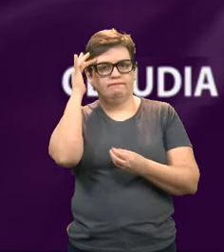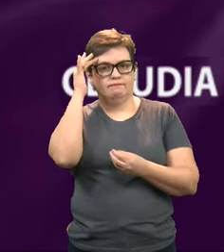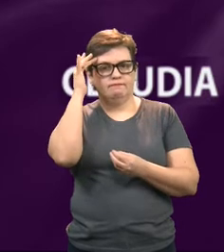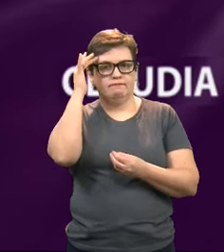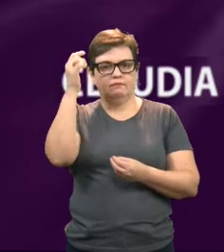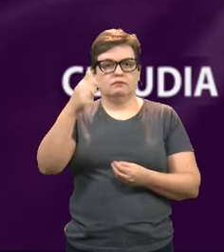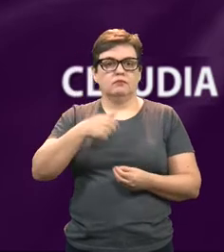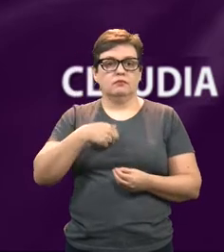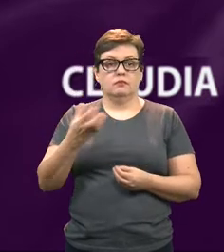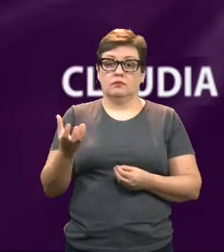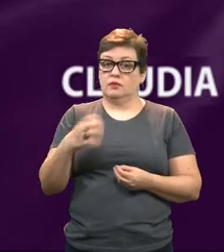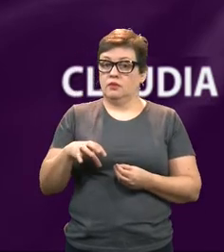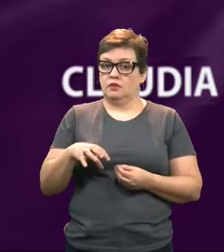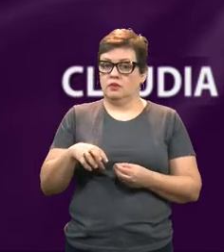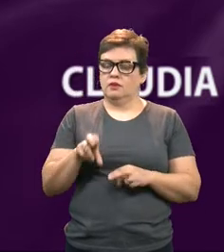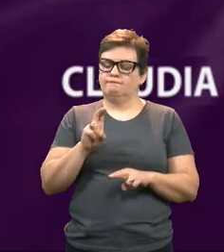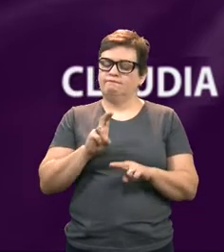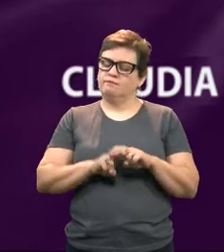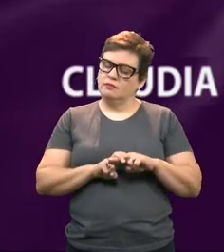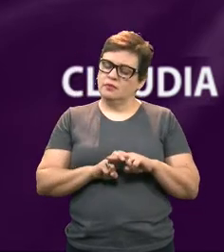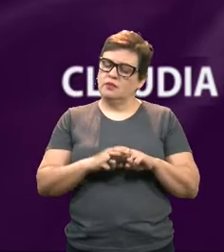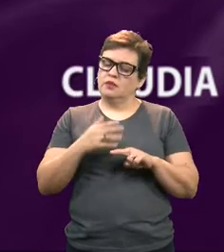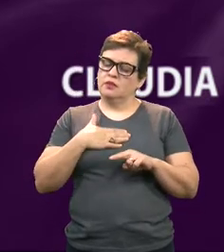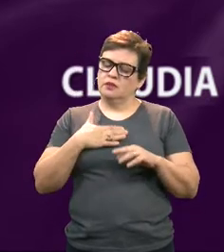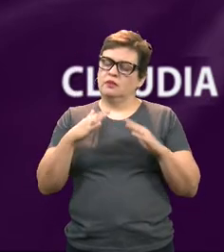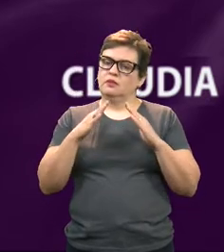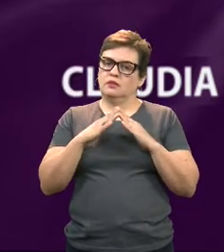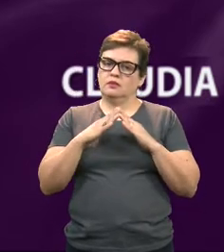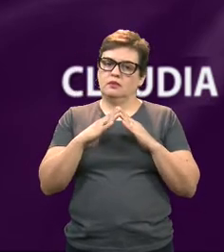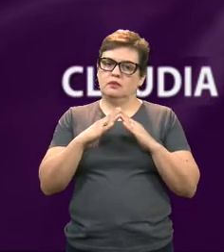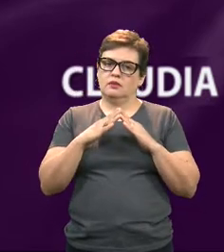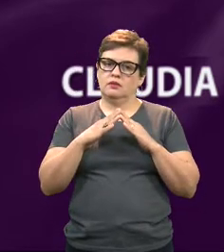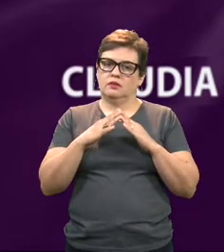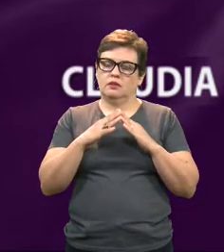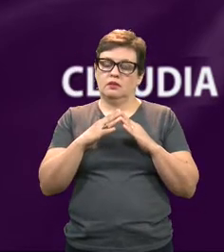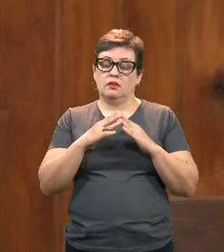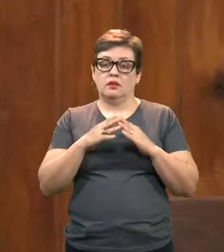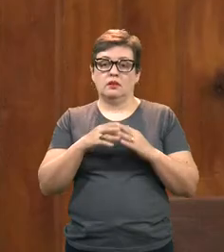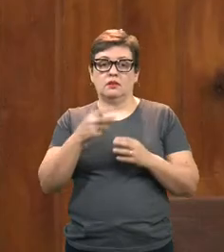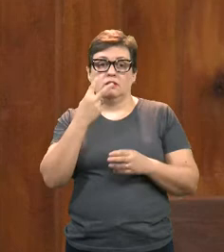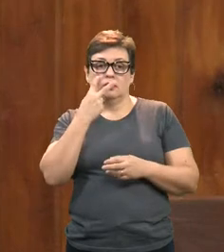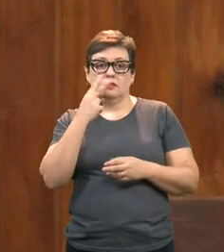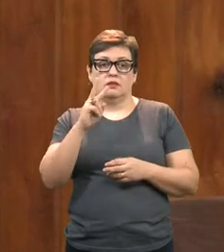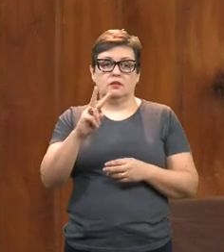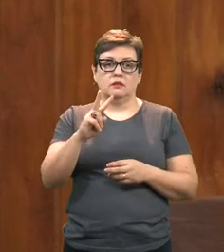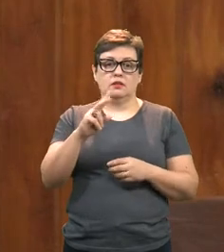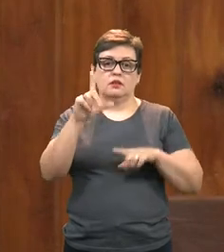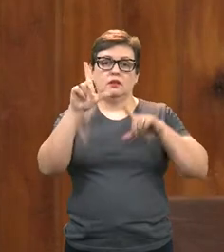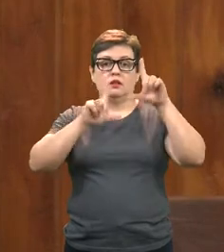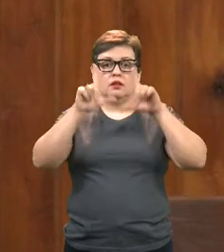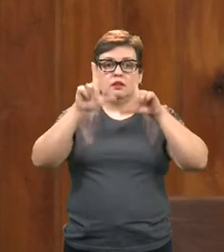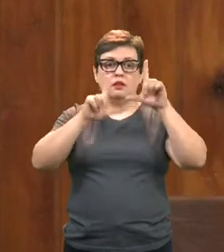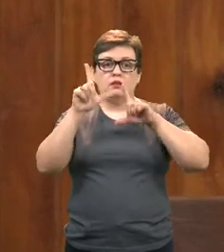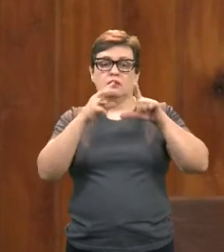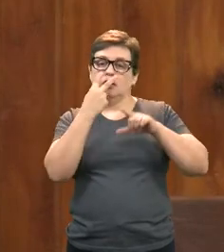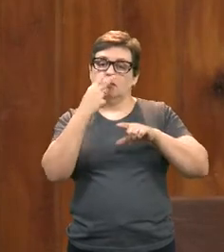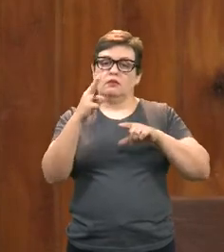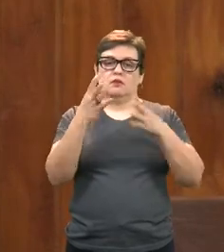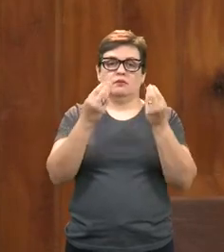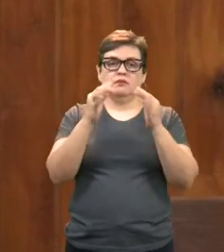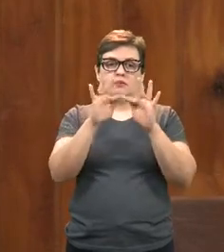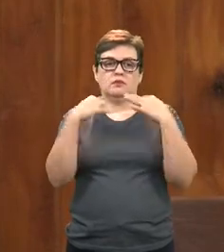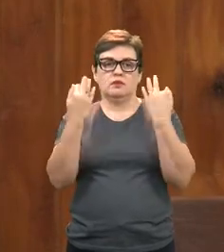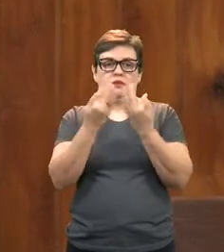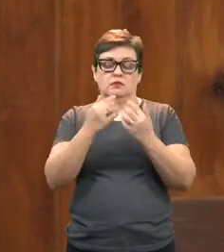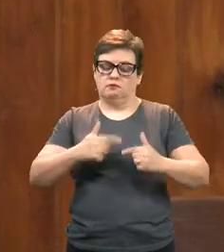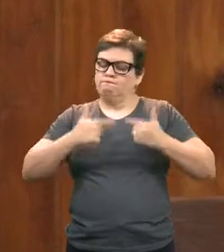Eu não quis ficar sentada na minha casa, assistindo a TV e vendo muitas famílias